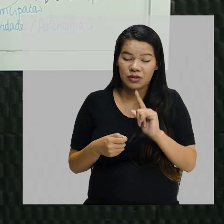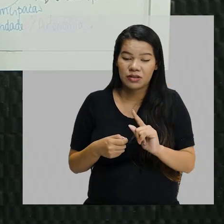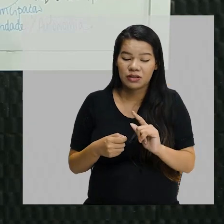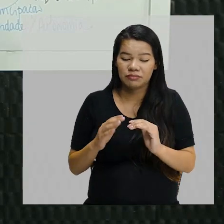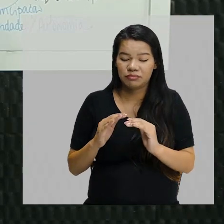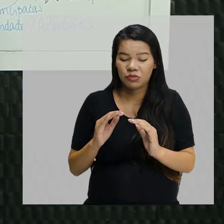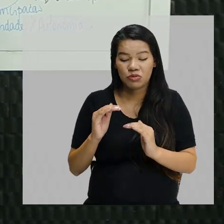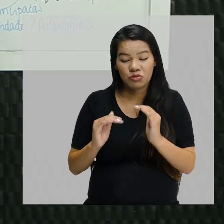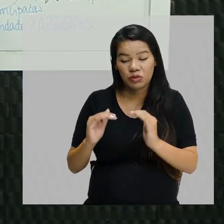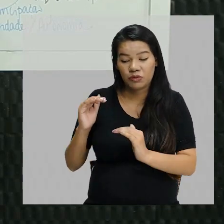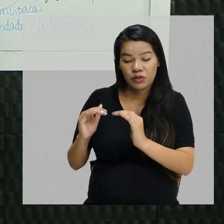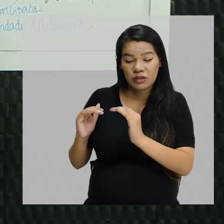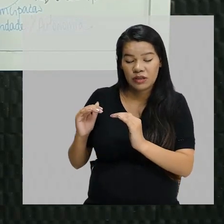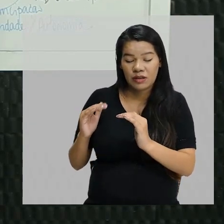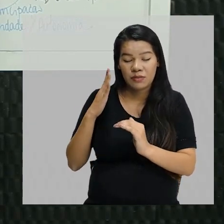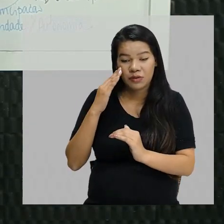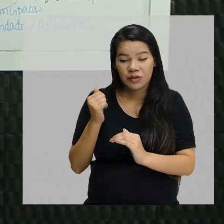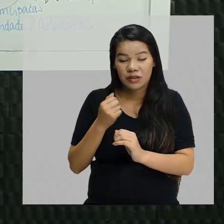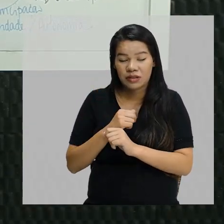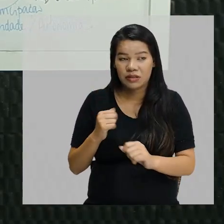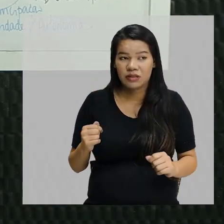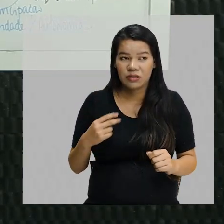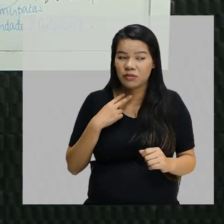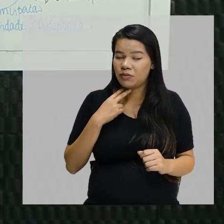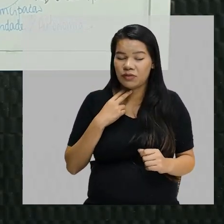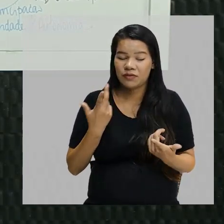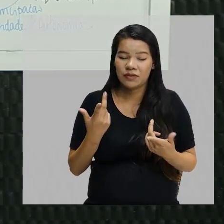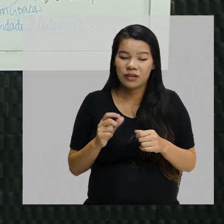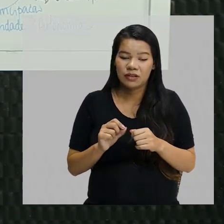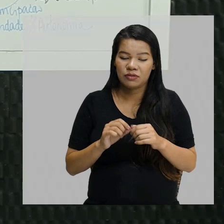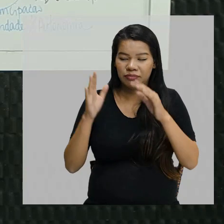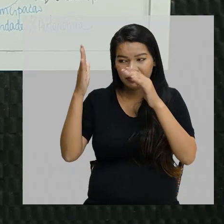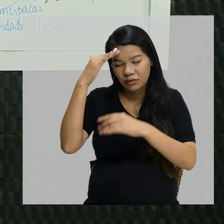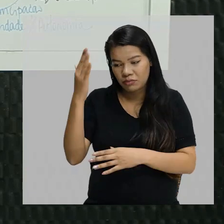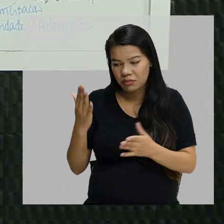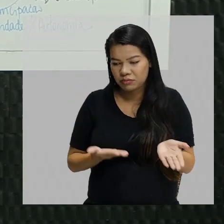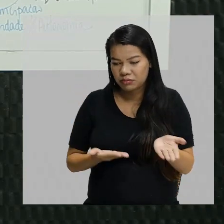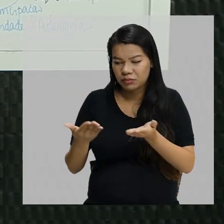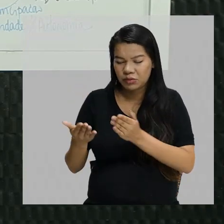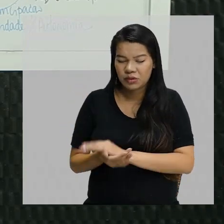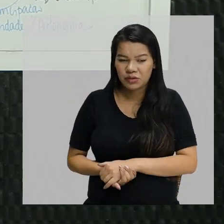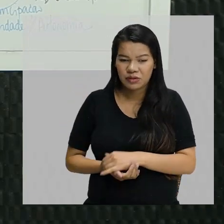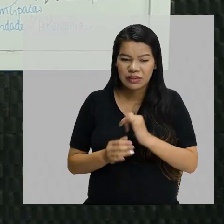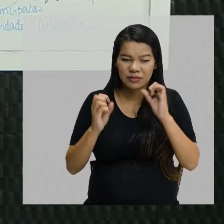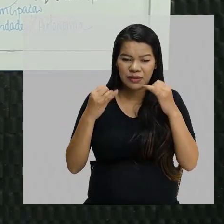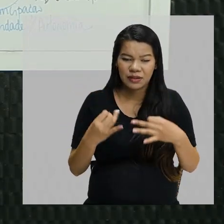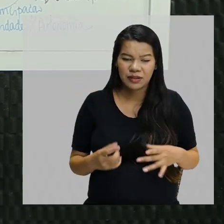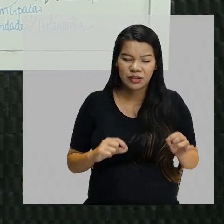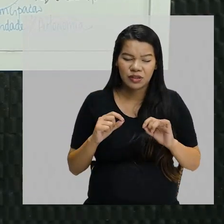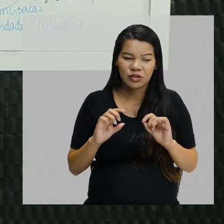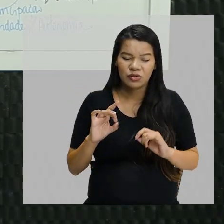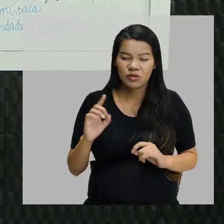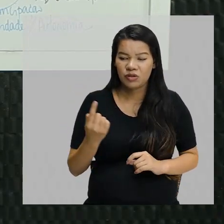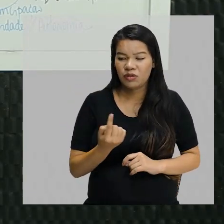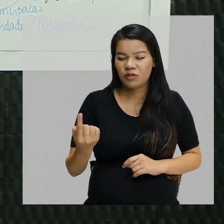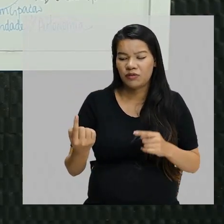muito grande Tá eu não posso fazer uma Apologia aqui do conhecimento filosófico e científico dizendo para vocês que só eles vão